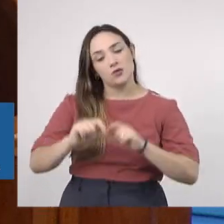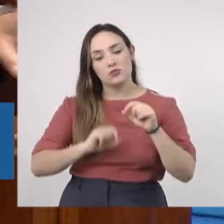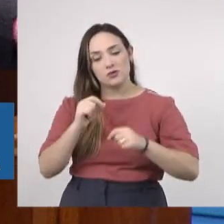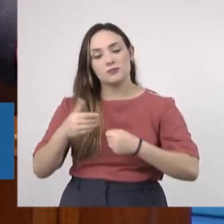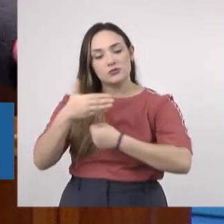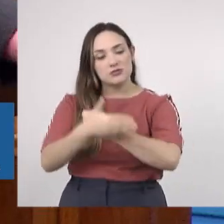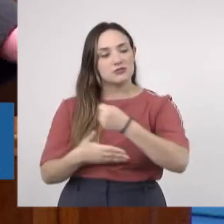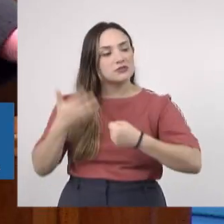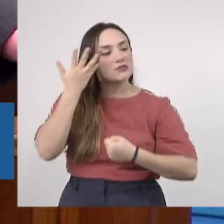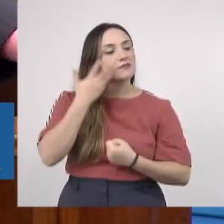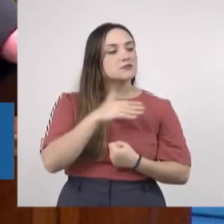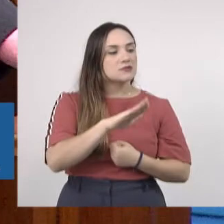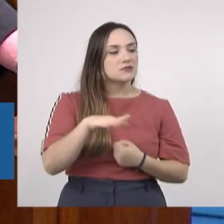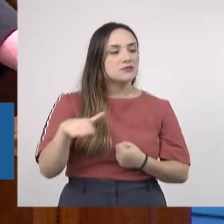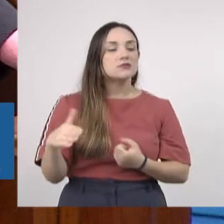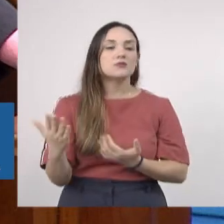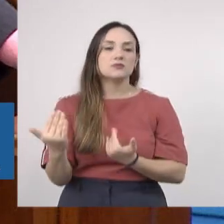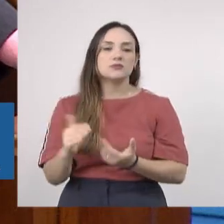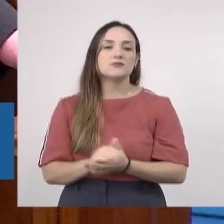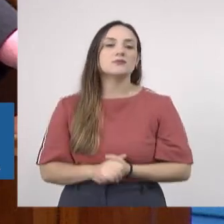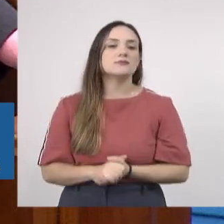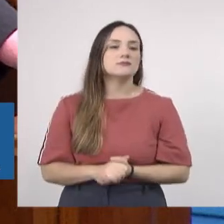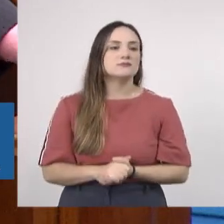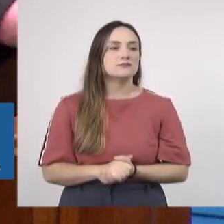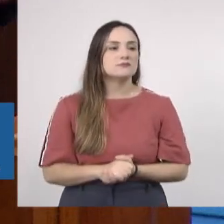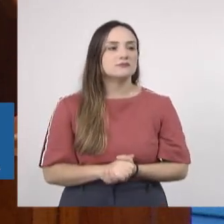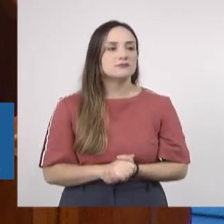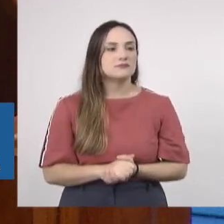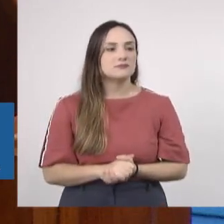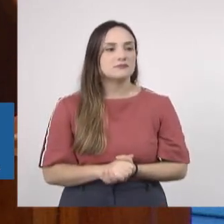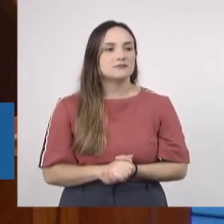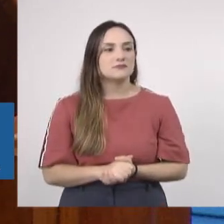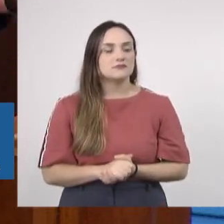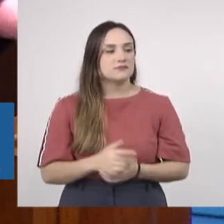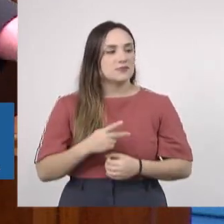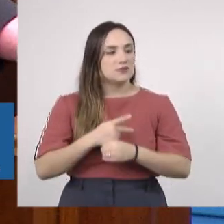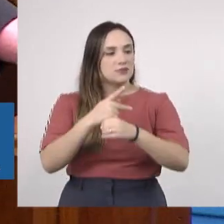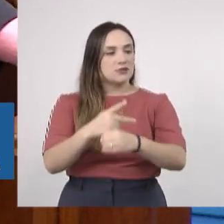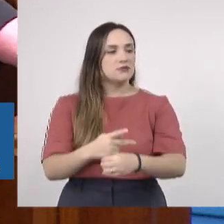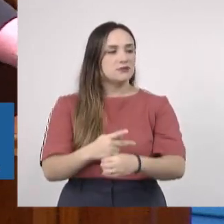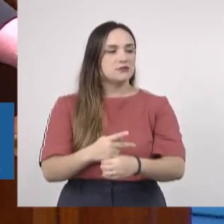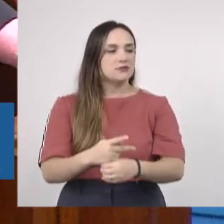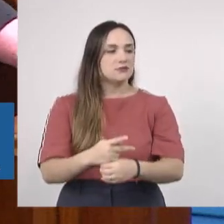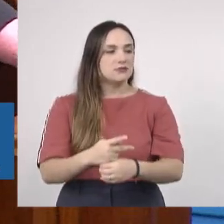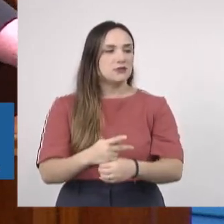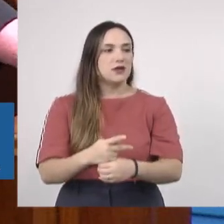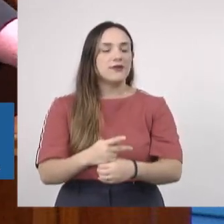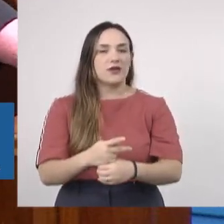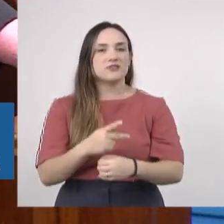e adolescentes, até mesmo muitas vezes atribuindo, como o promotor Harfuch disse,